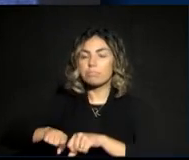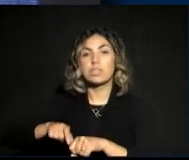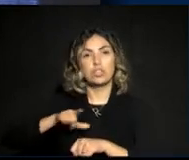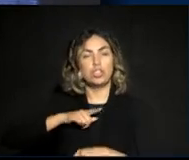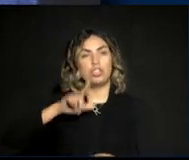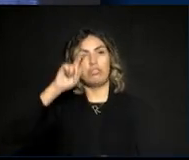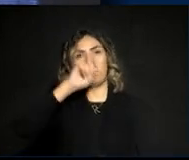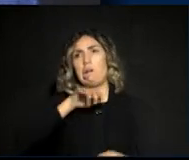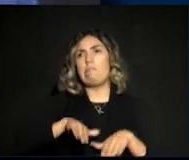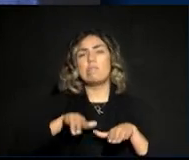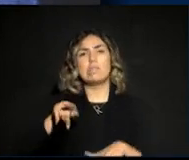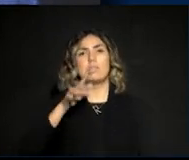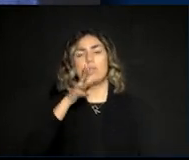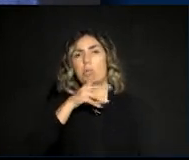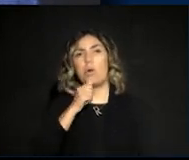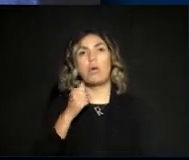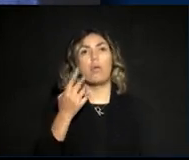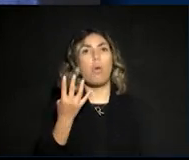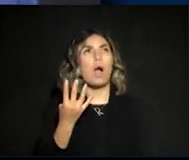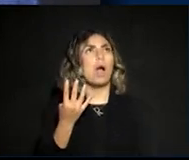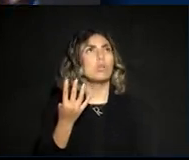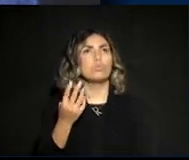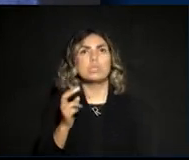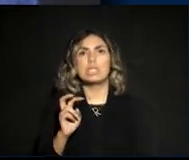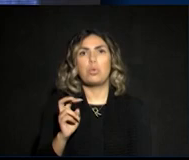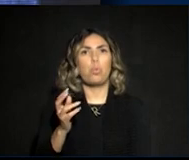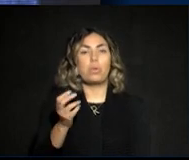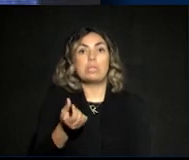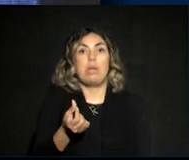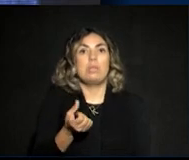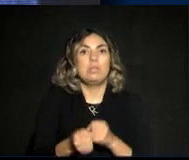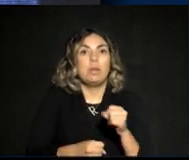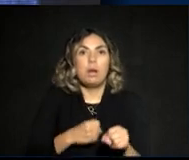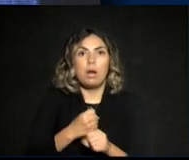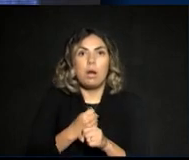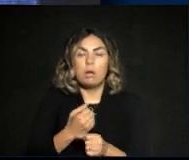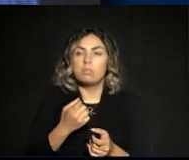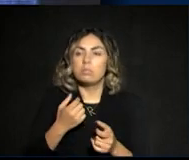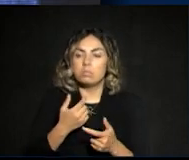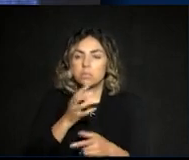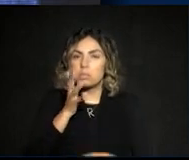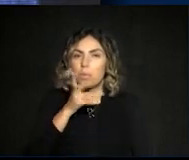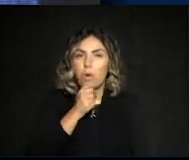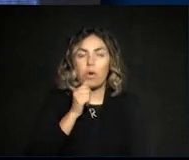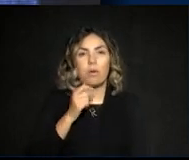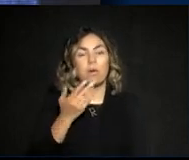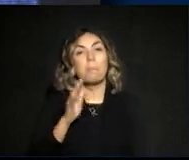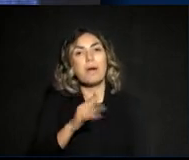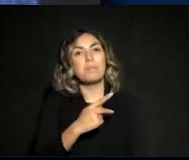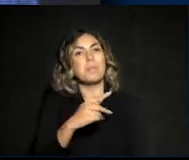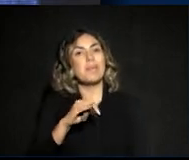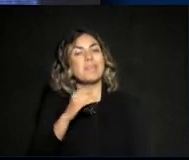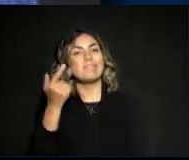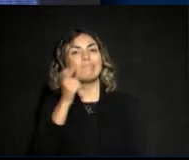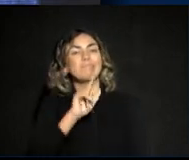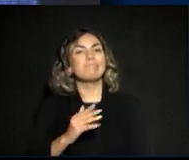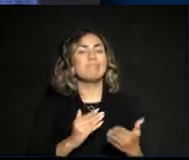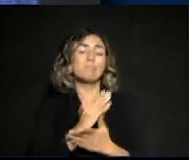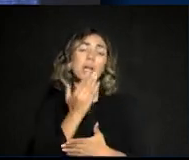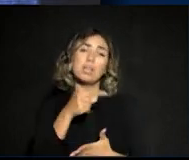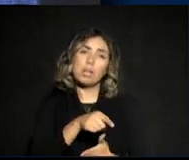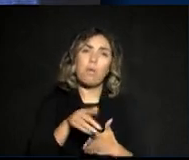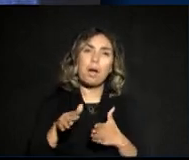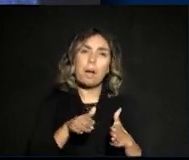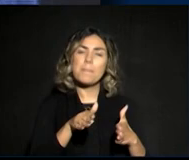loteamento que às vezes leva quatro cinco seis anos para ser licenciado a suprir essa lacuna então foi um